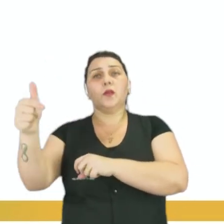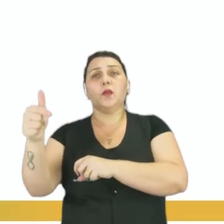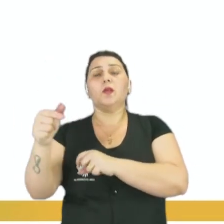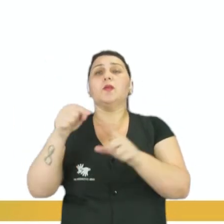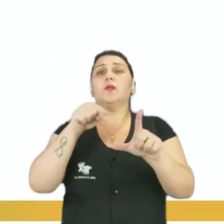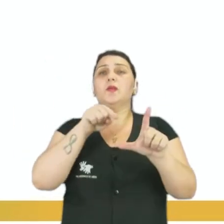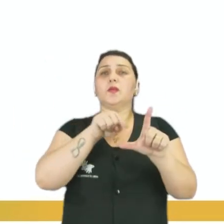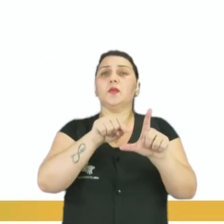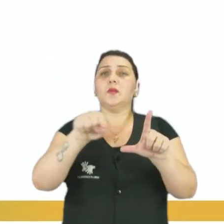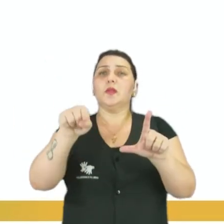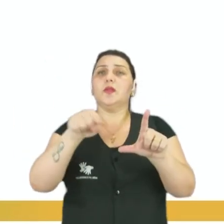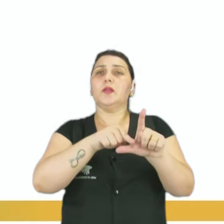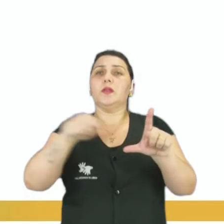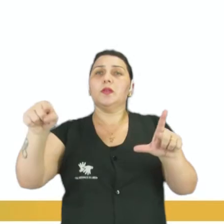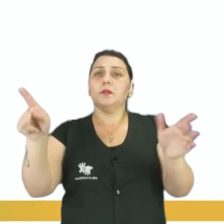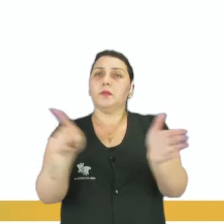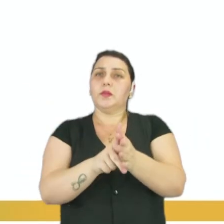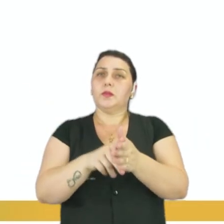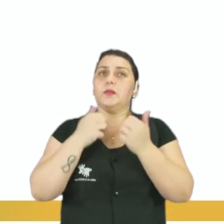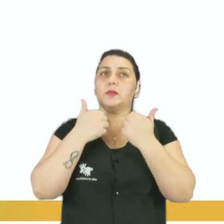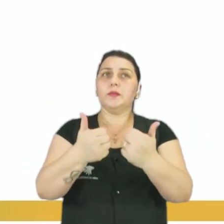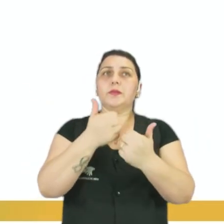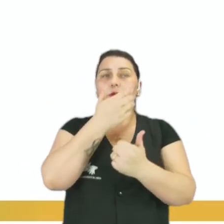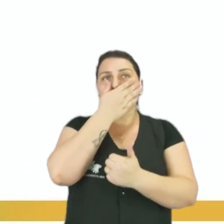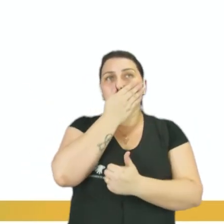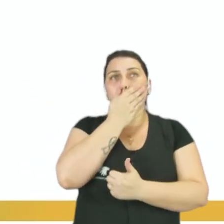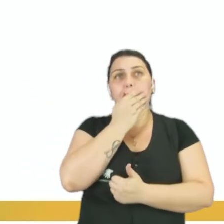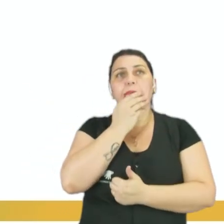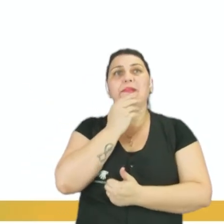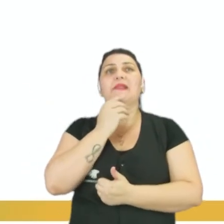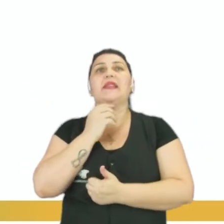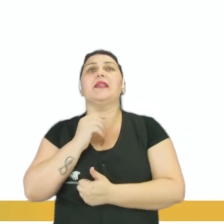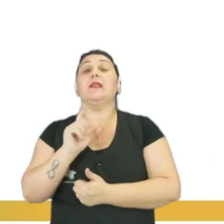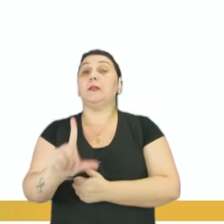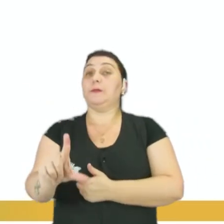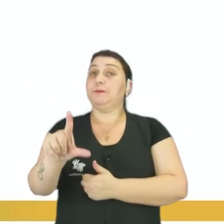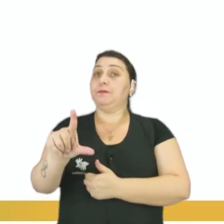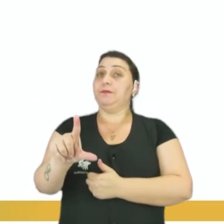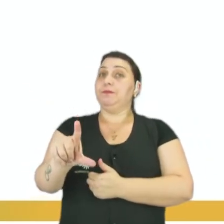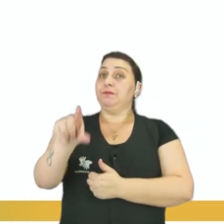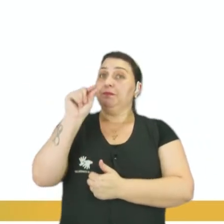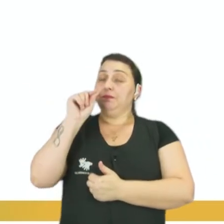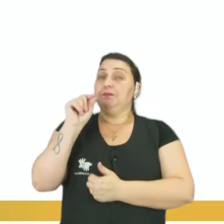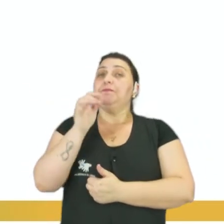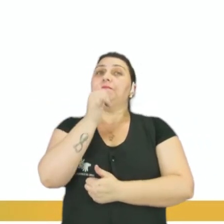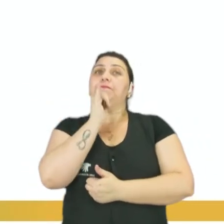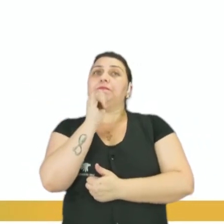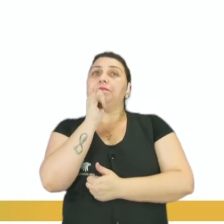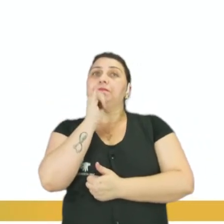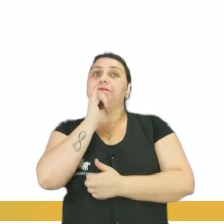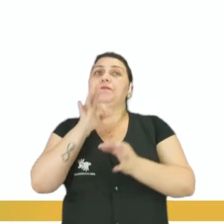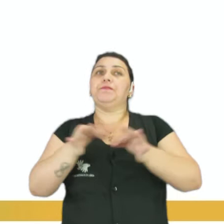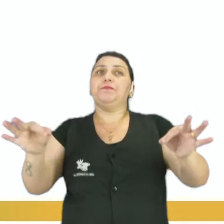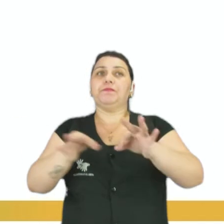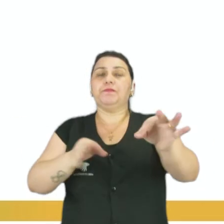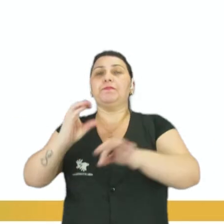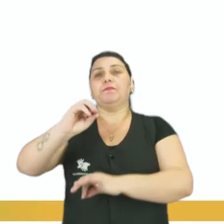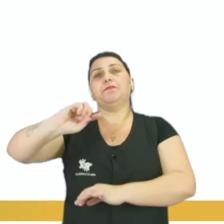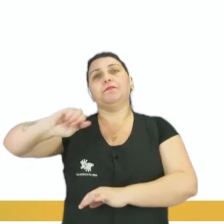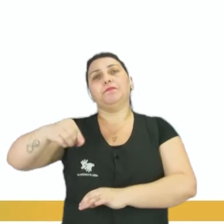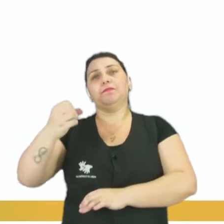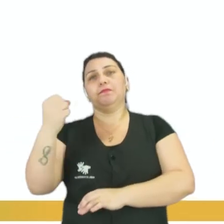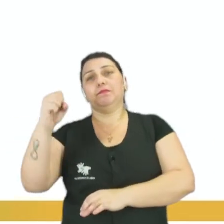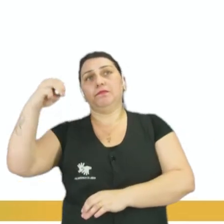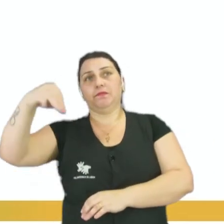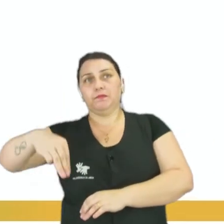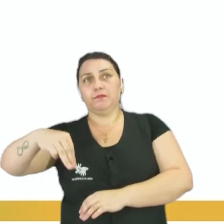outros pontos que estão na reta tudo bem Então olha só escolhendo por exemplo comprimento